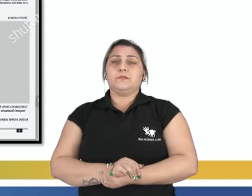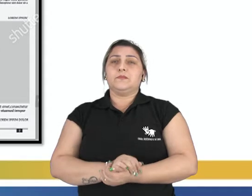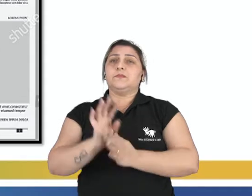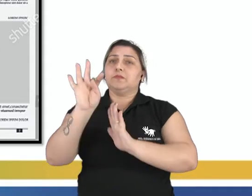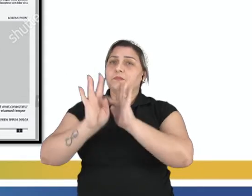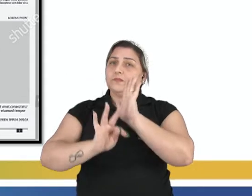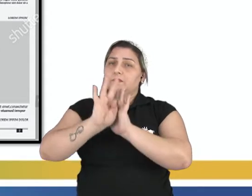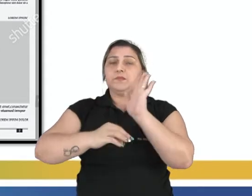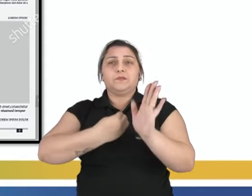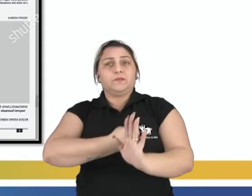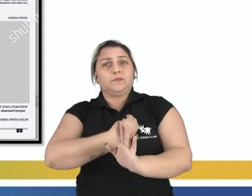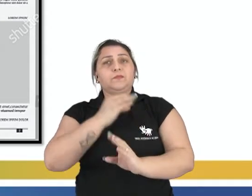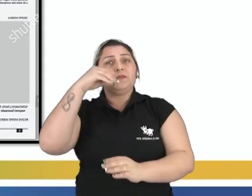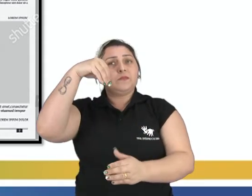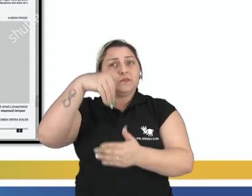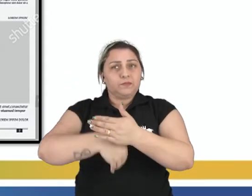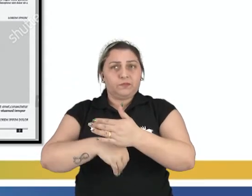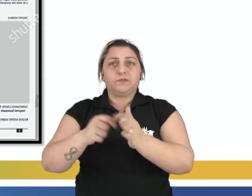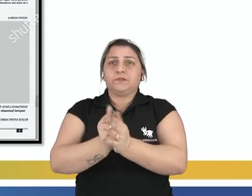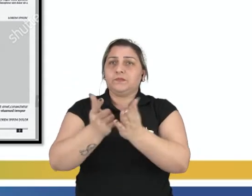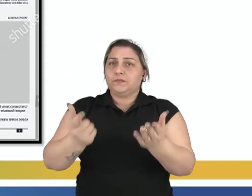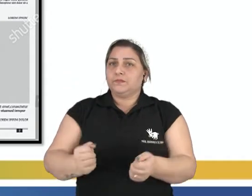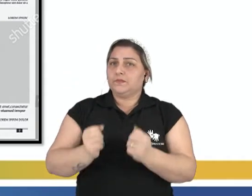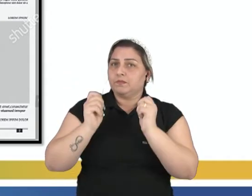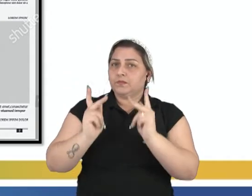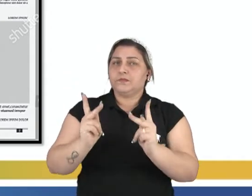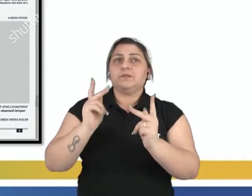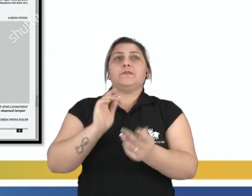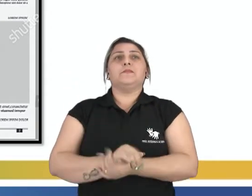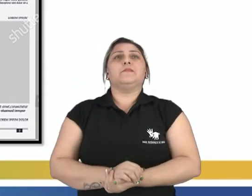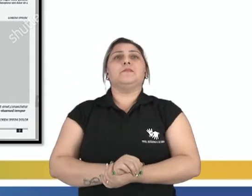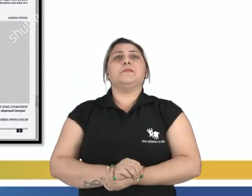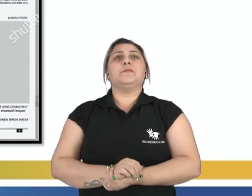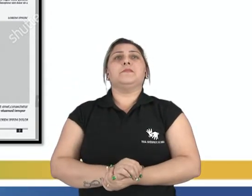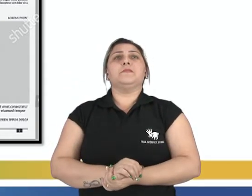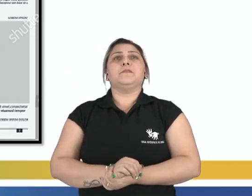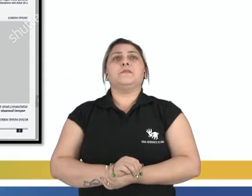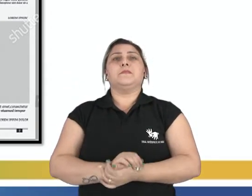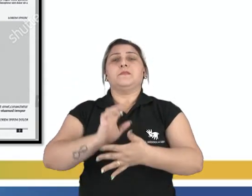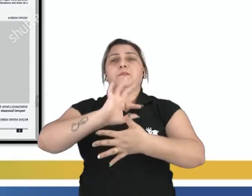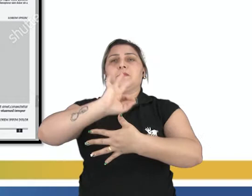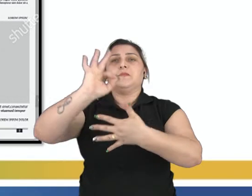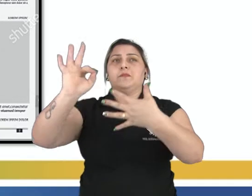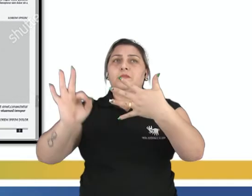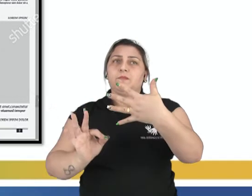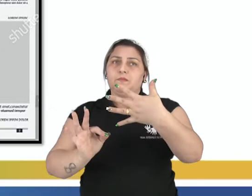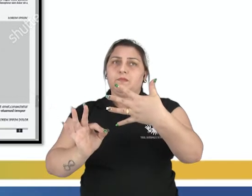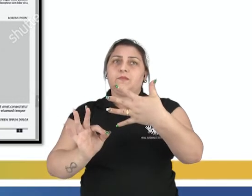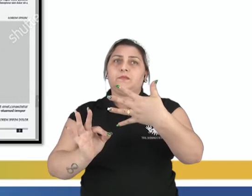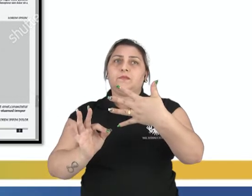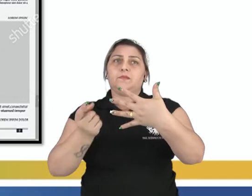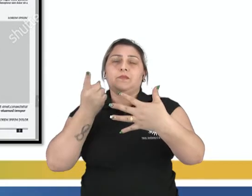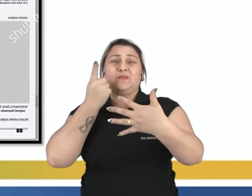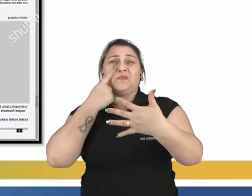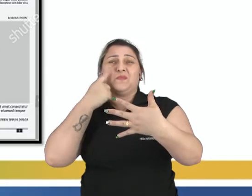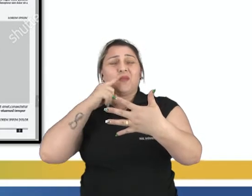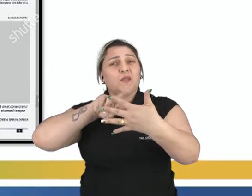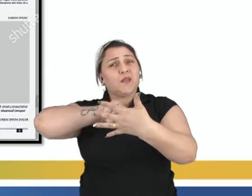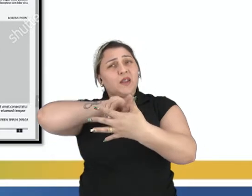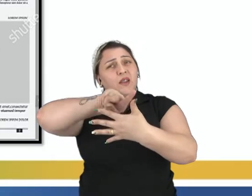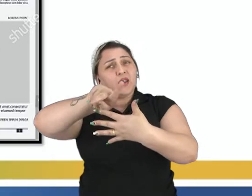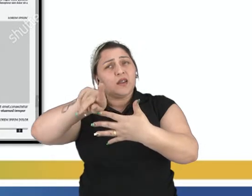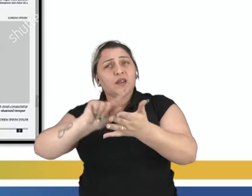textos que estão presentes dentro do jornal ali, tá bom? E eles são divididos em seção, compostas pelos mais variados